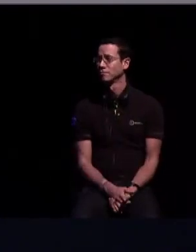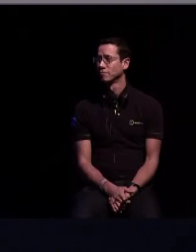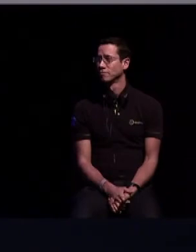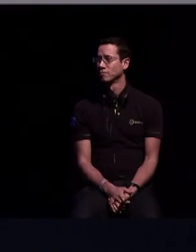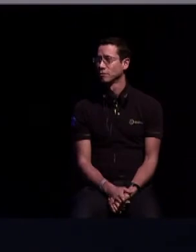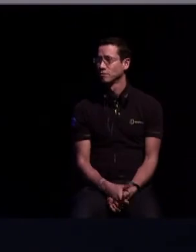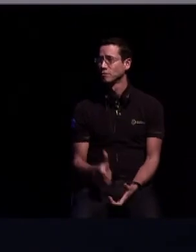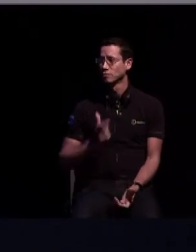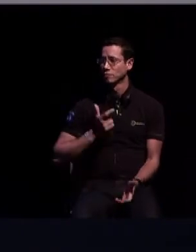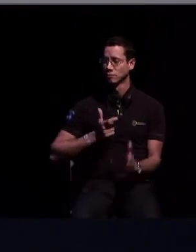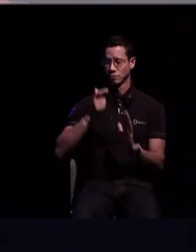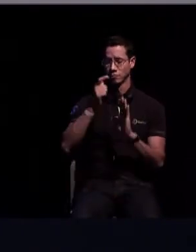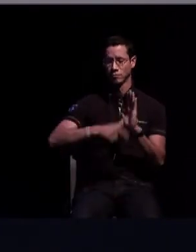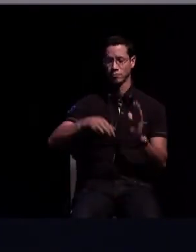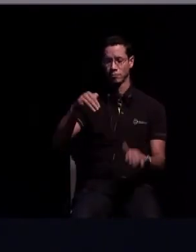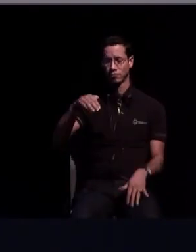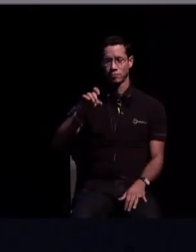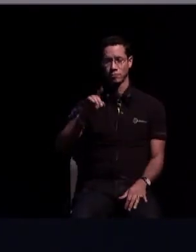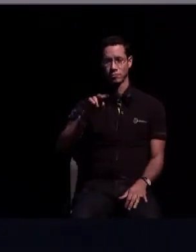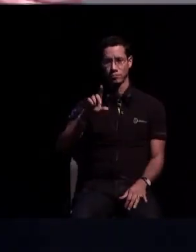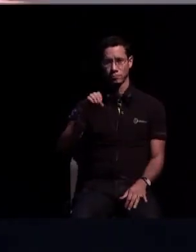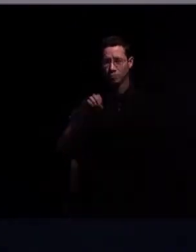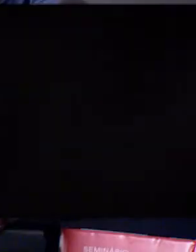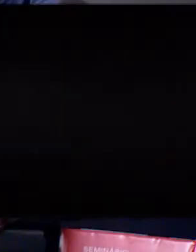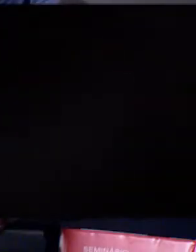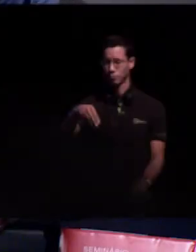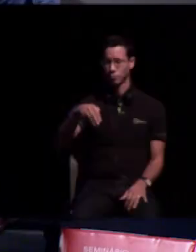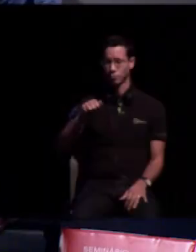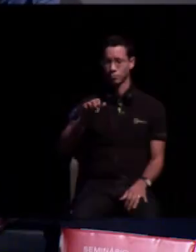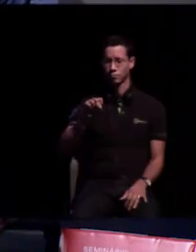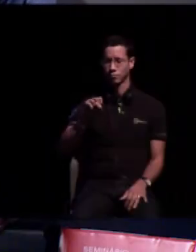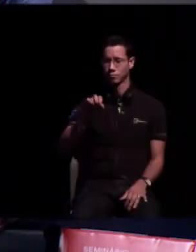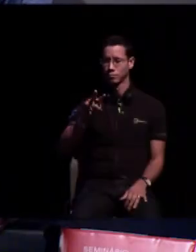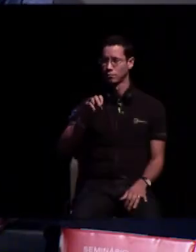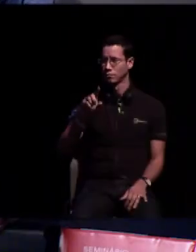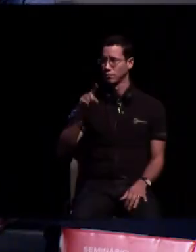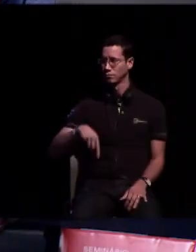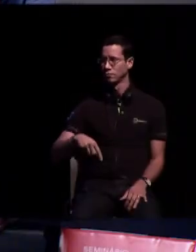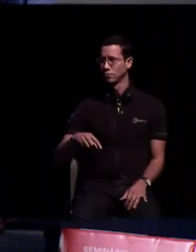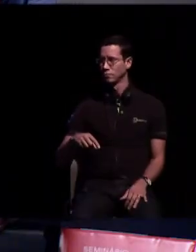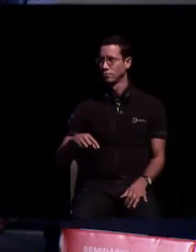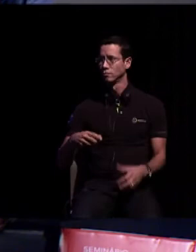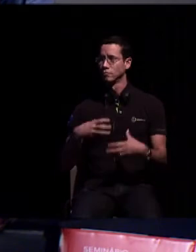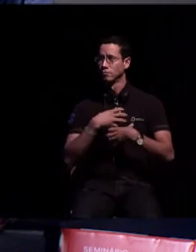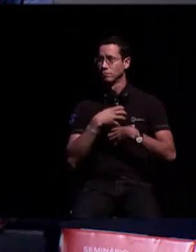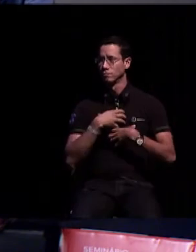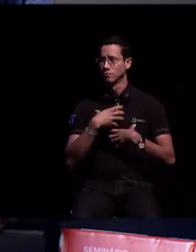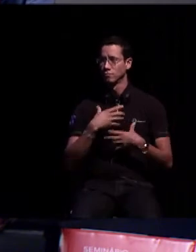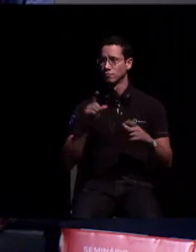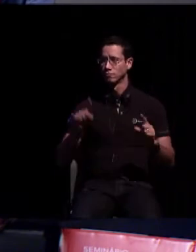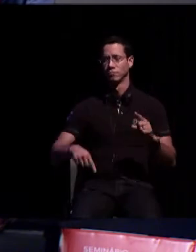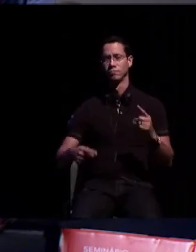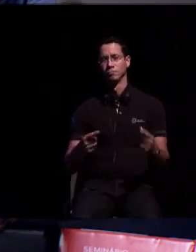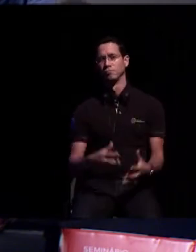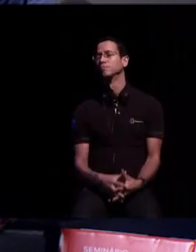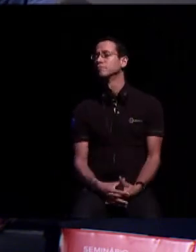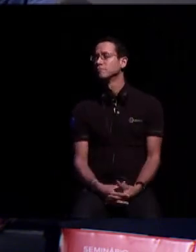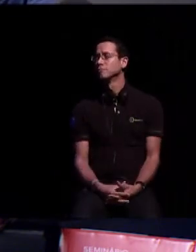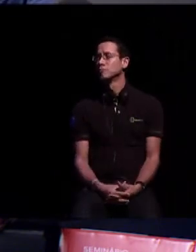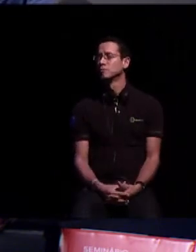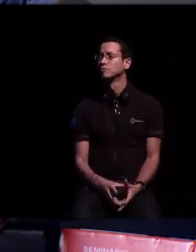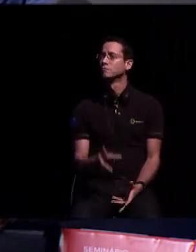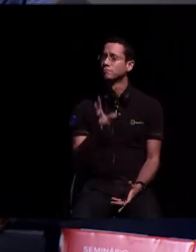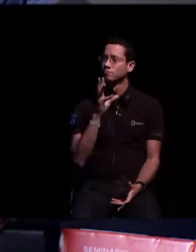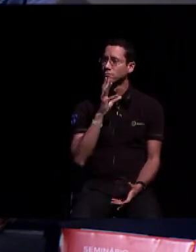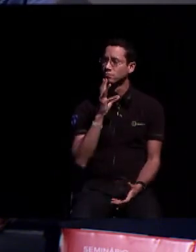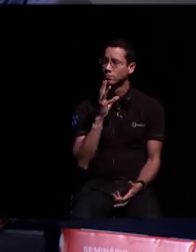un modelo masivo que es resultado de esta forma de concebir el desarrollo, ¿no? Que ya lo dijo Jesse, y